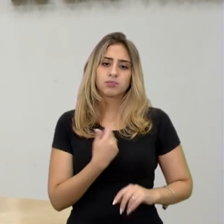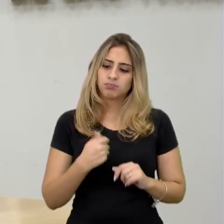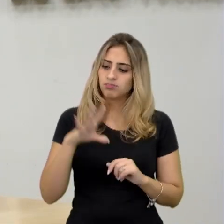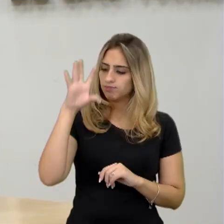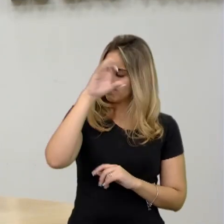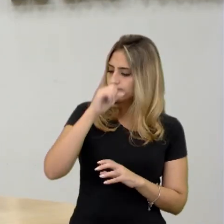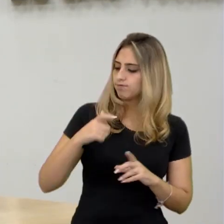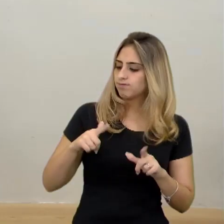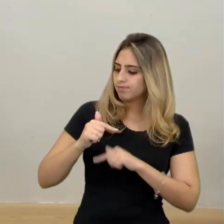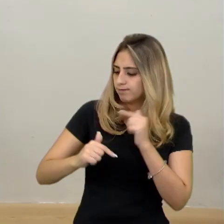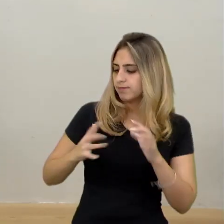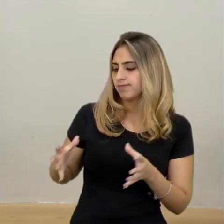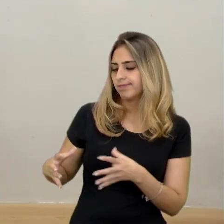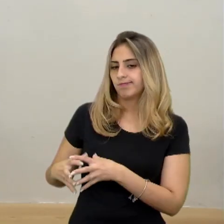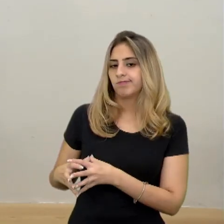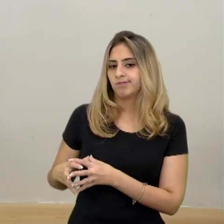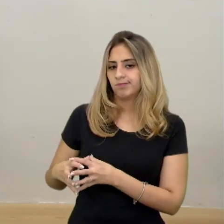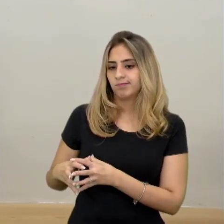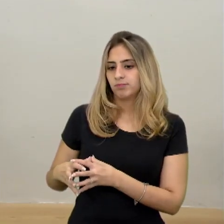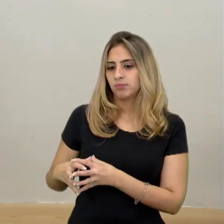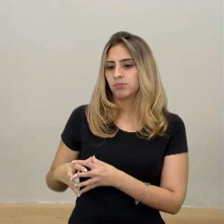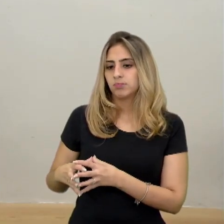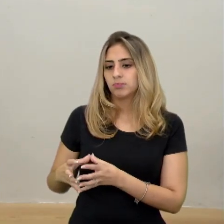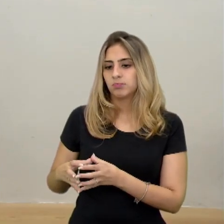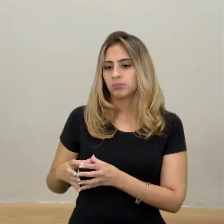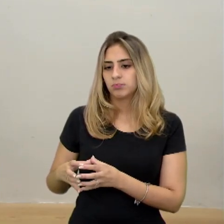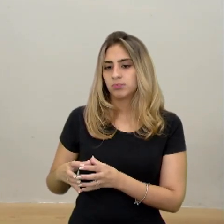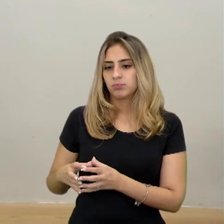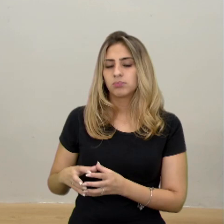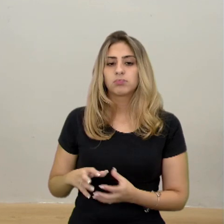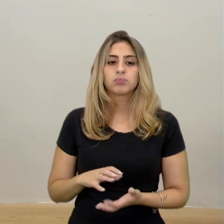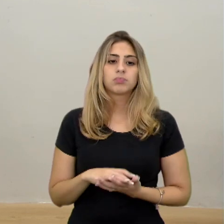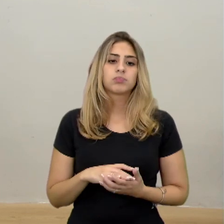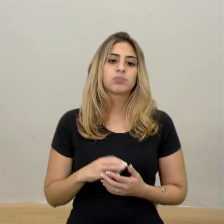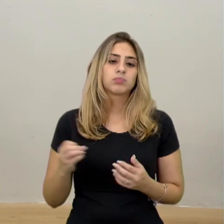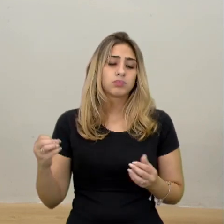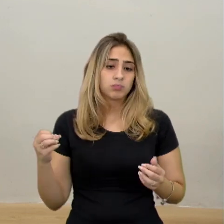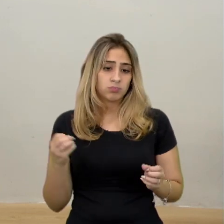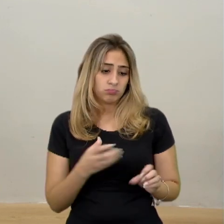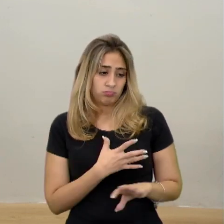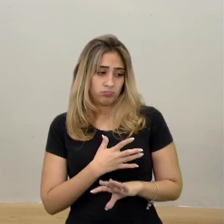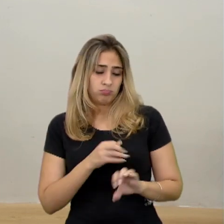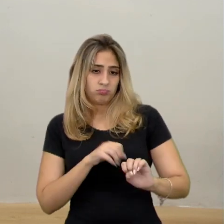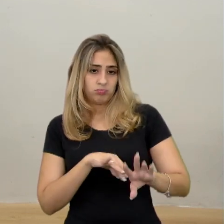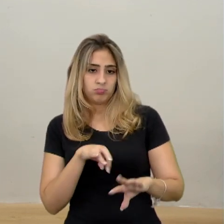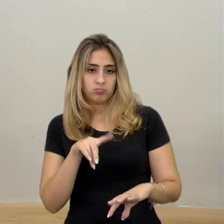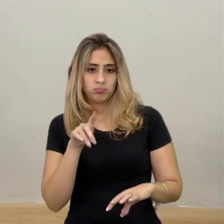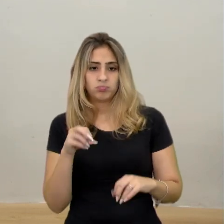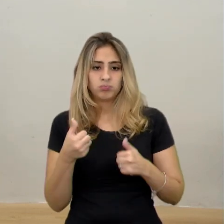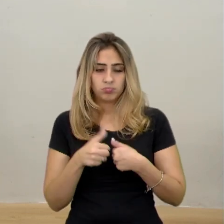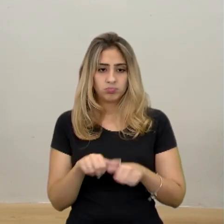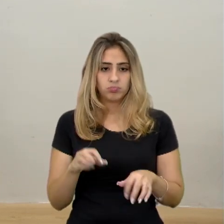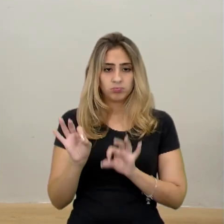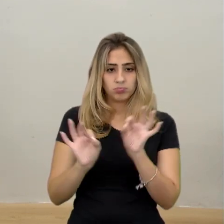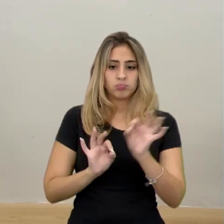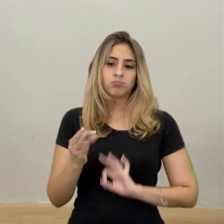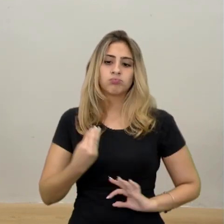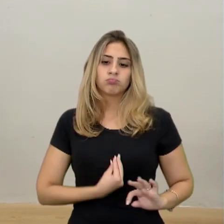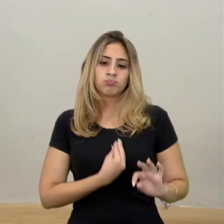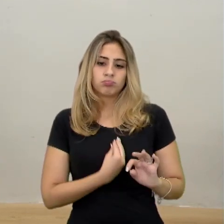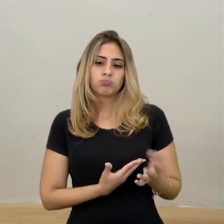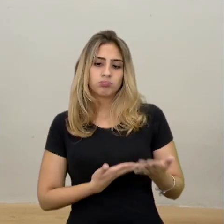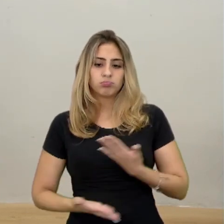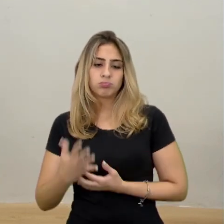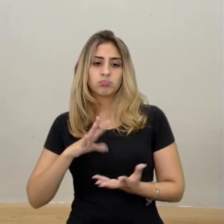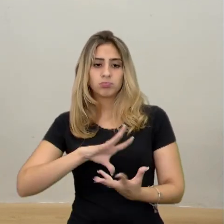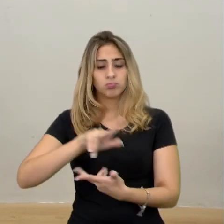aprender a trabalhar em grupo. Sabe, Pro, até pensei, como o novo ensino médio ele também está voltado aí para o projeto de vida,